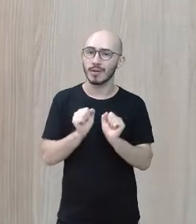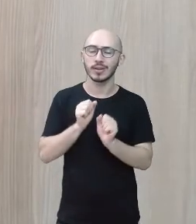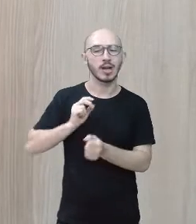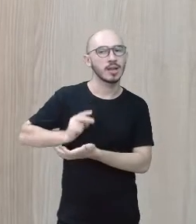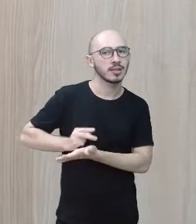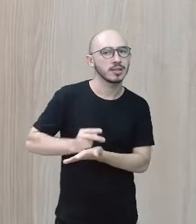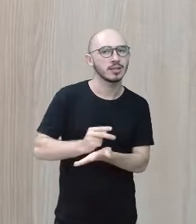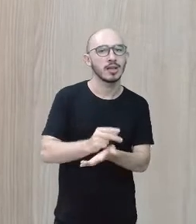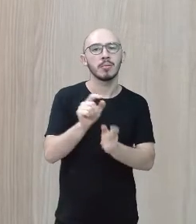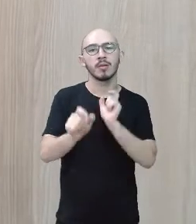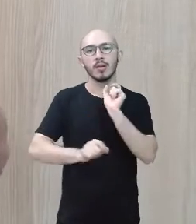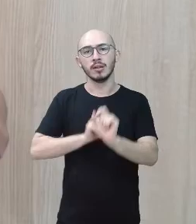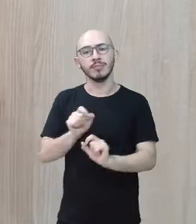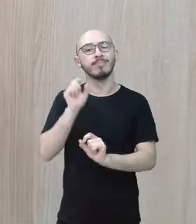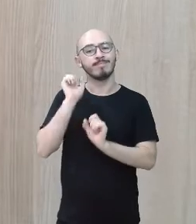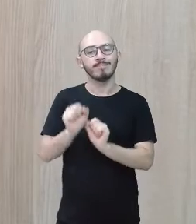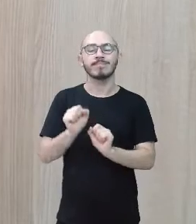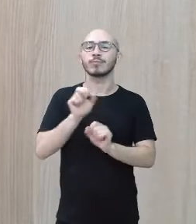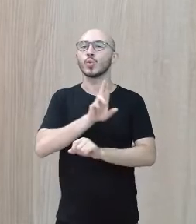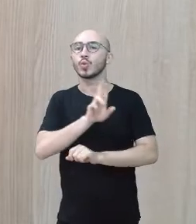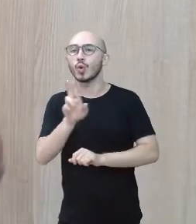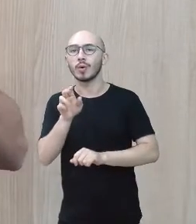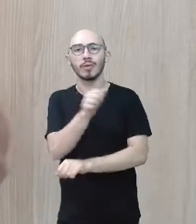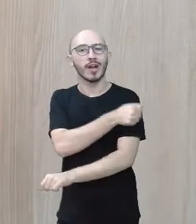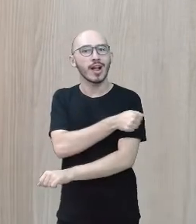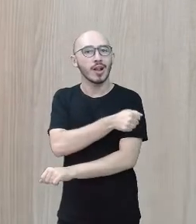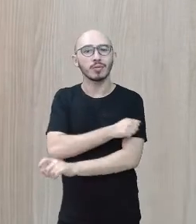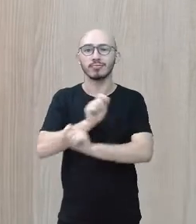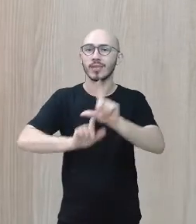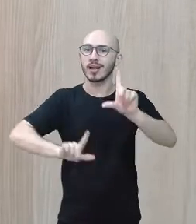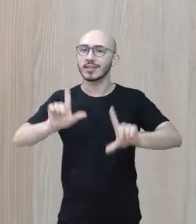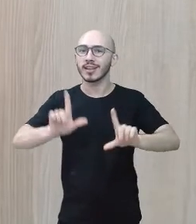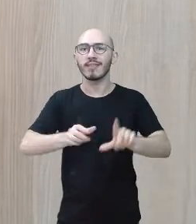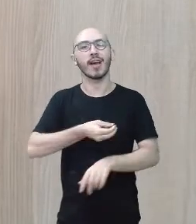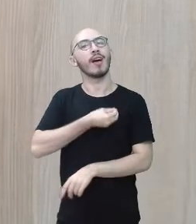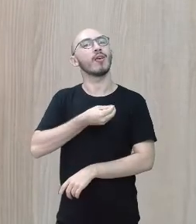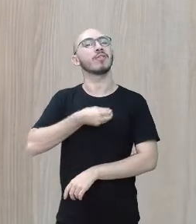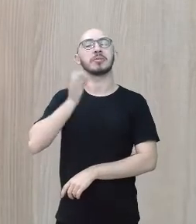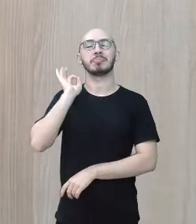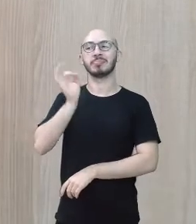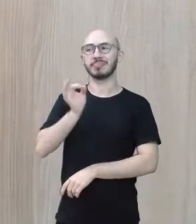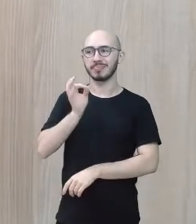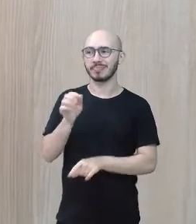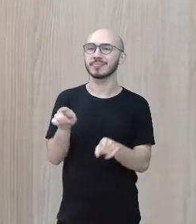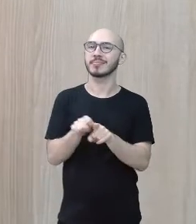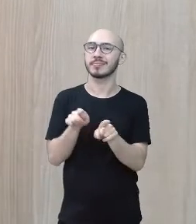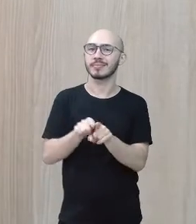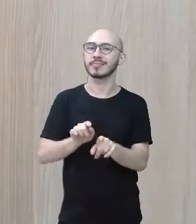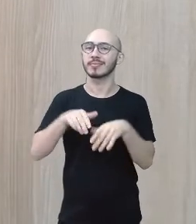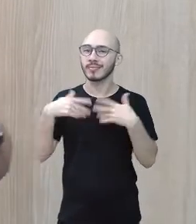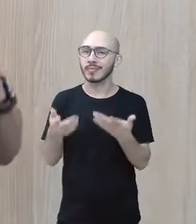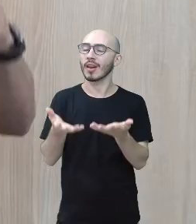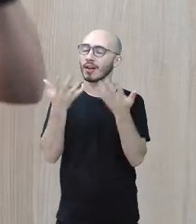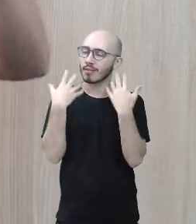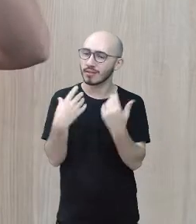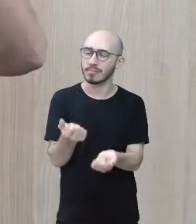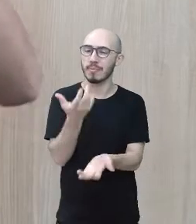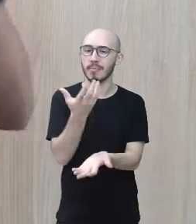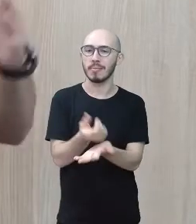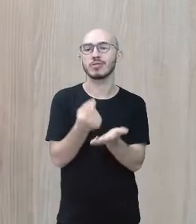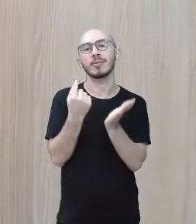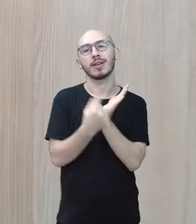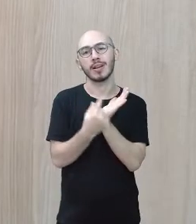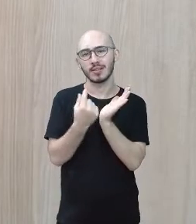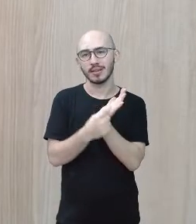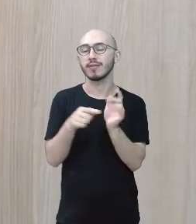uma atenção, a gente fala o seu nome ao vivo na TV, certo? Então, pegue essa informação, pessoal, e mande